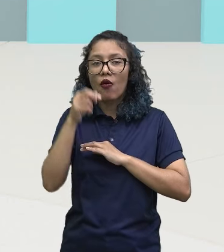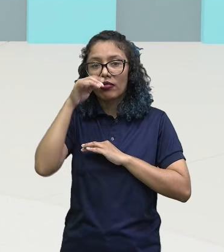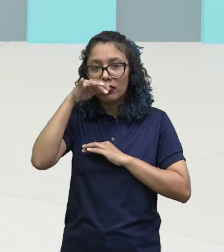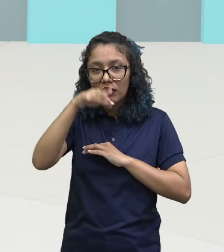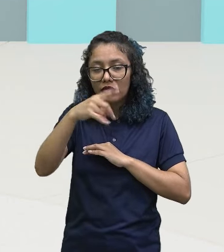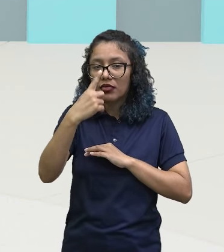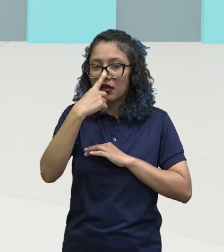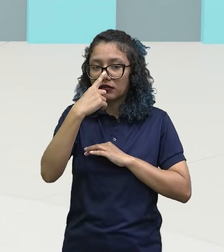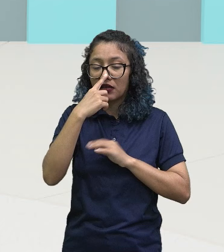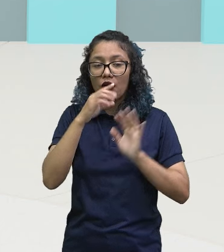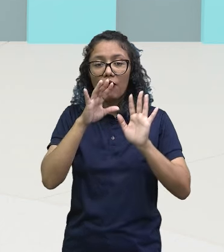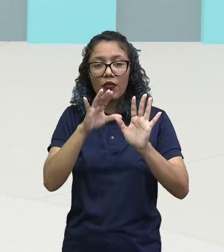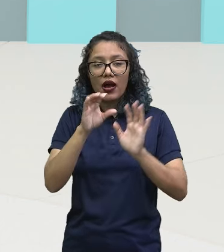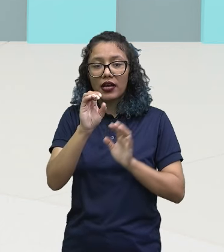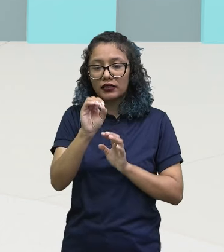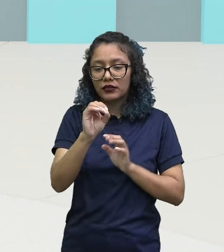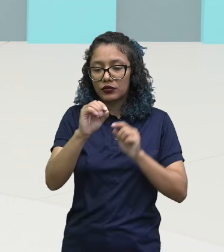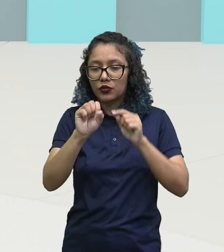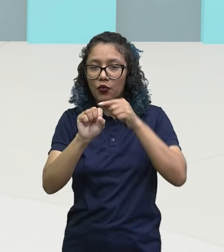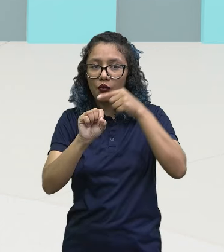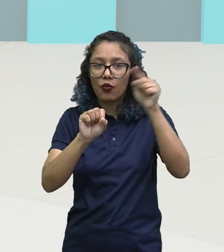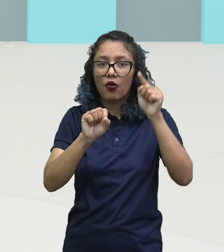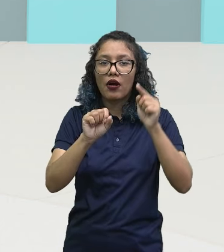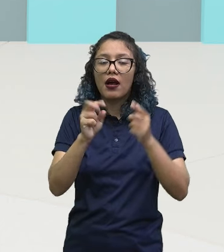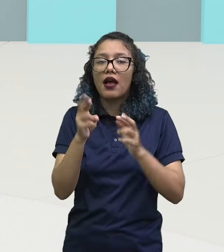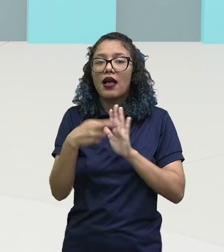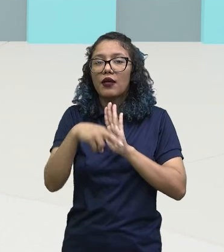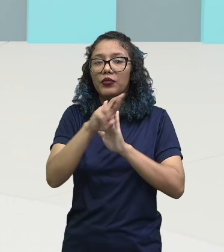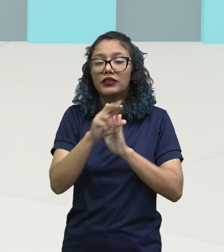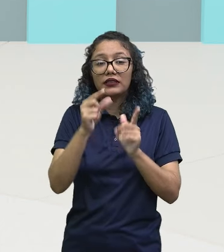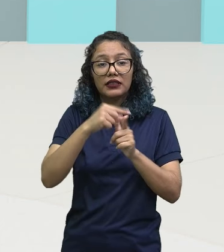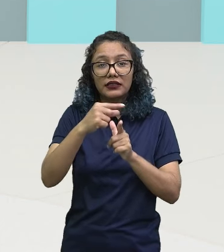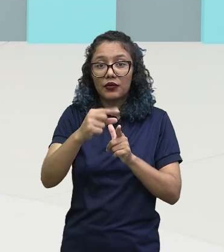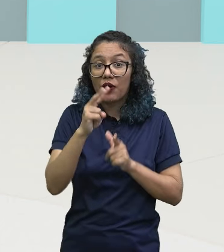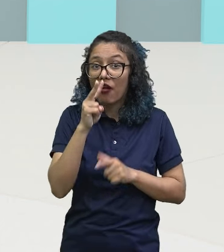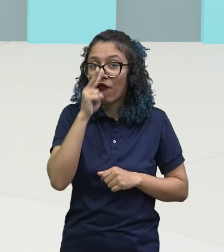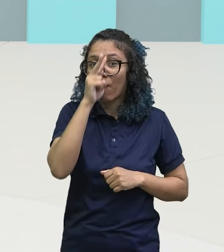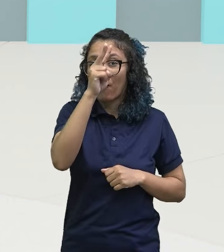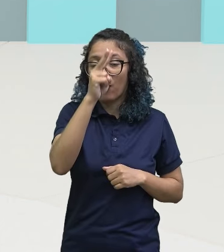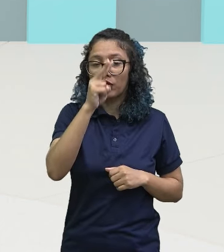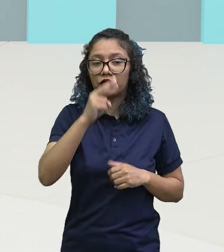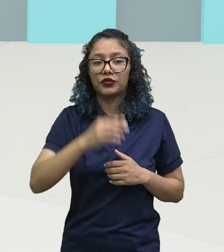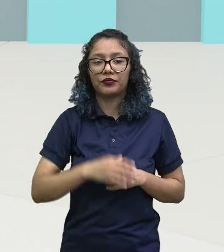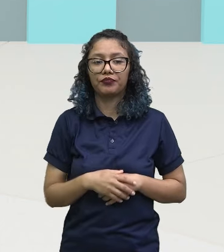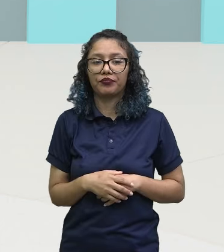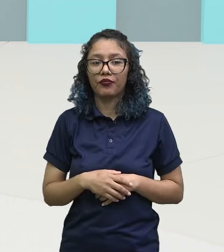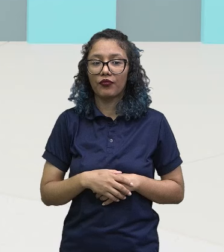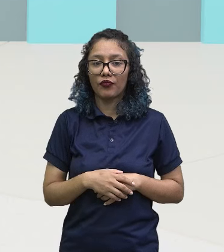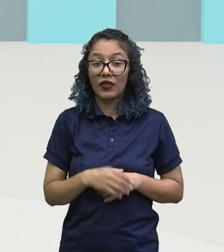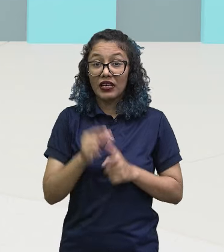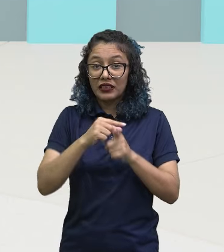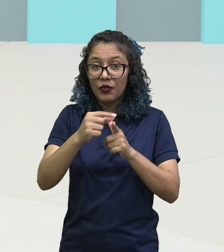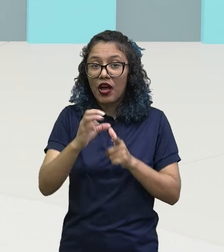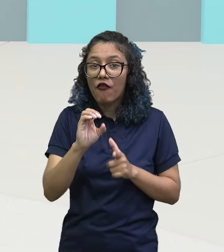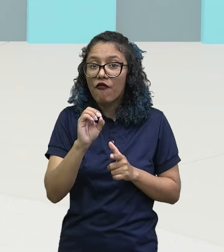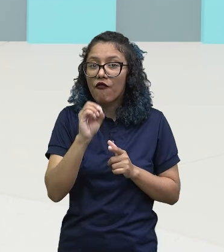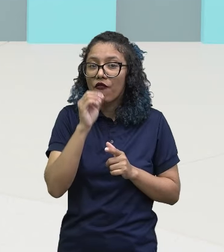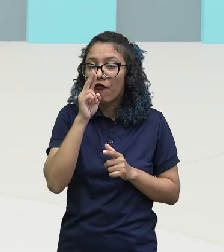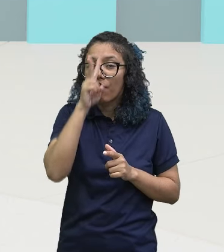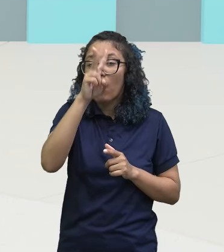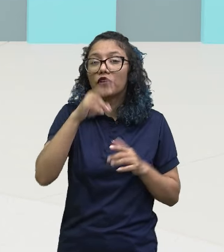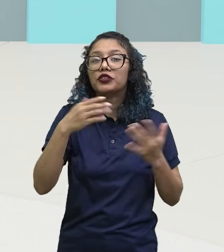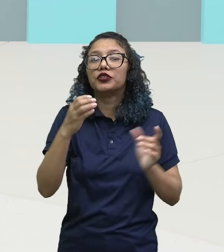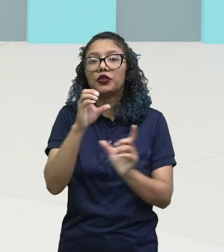que a sílaba tônica é o O, né? Você fala órfão. Pode perceber que a sílaba tônica é o O, ok?